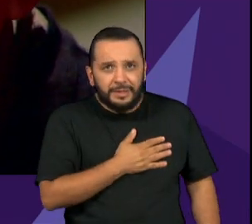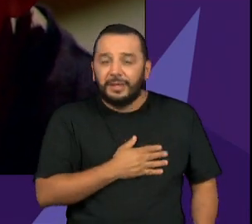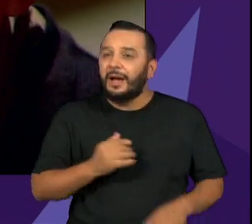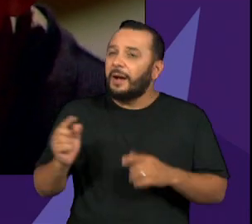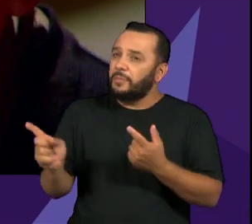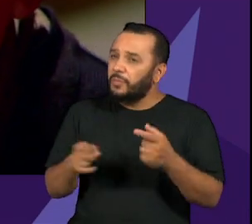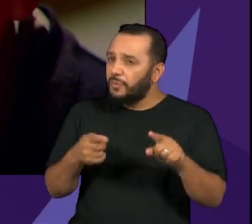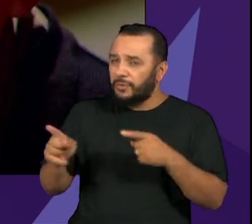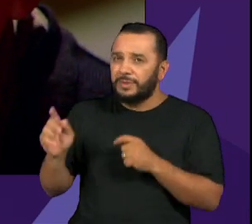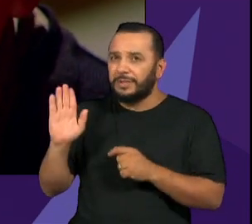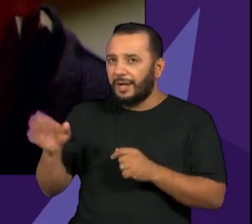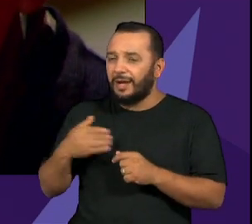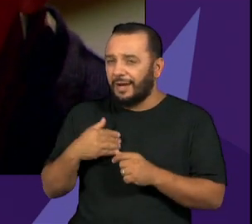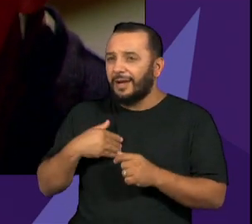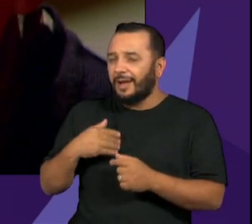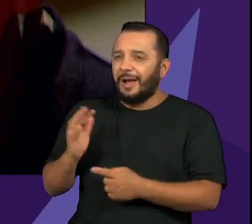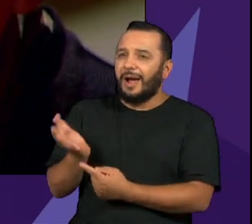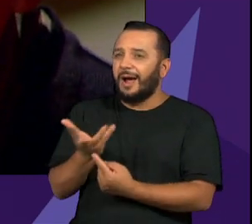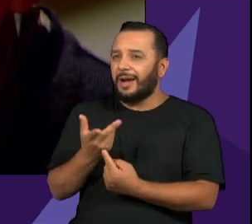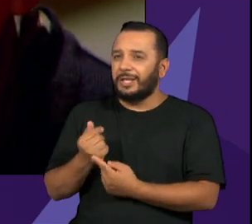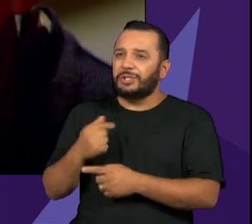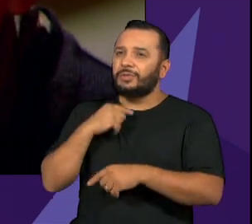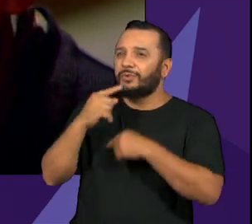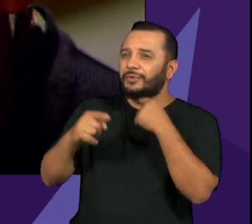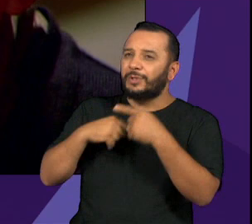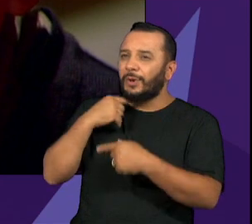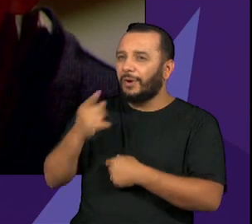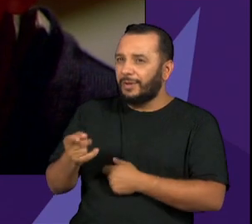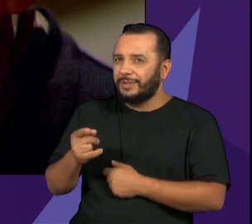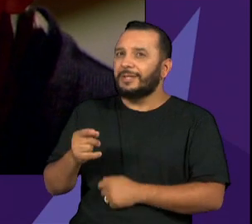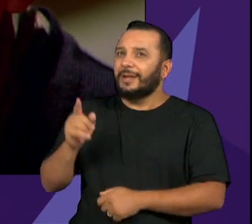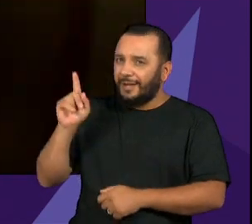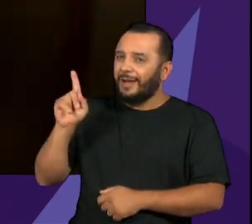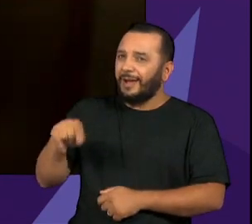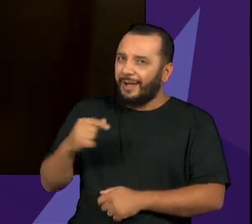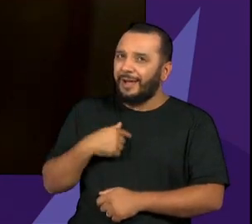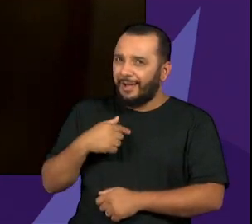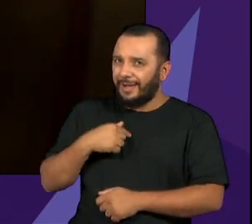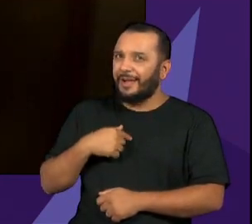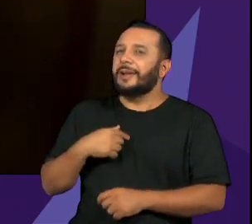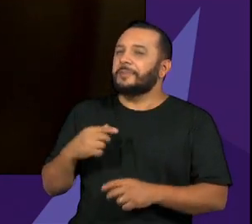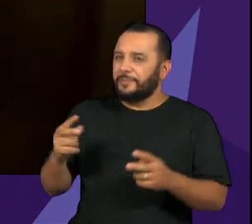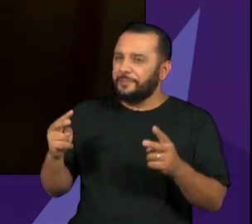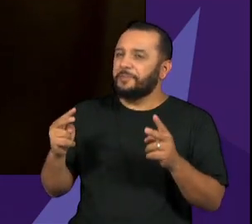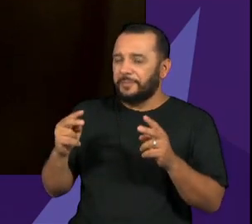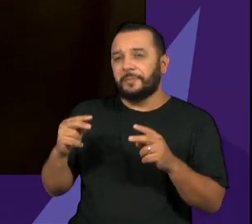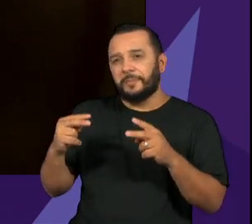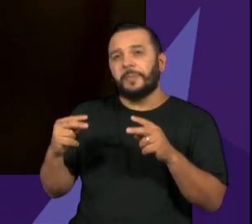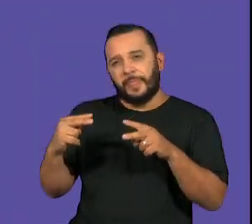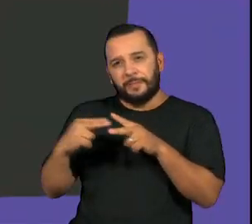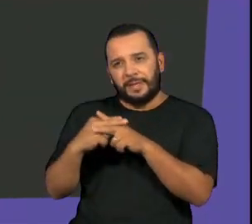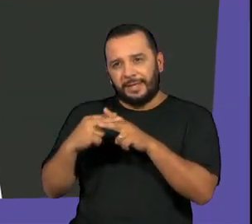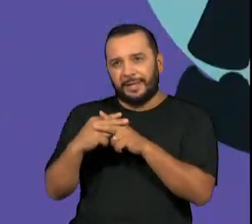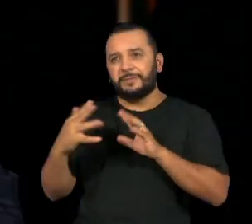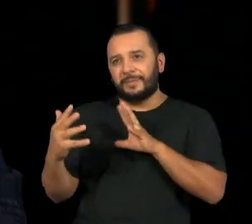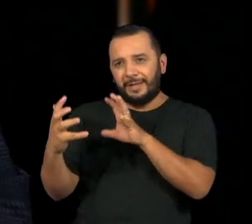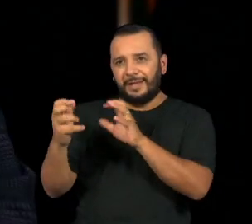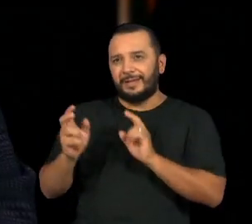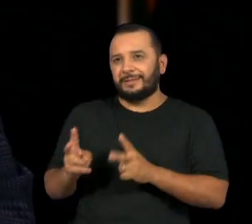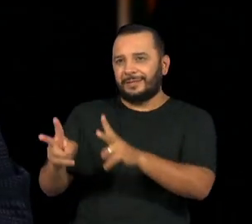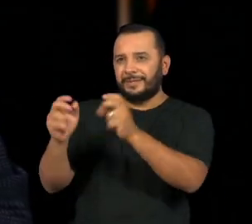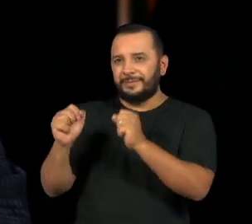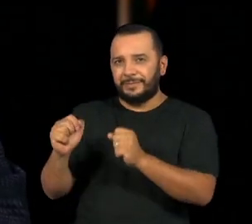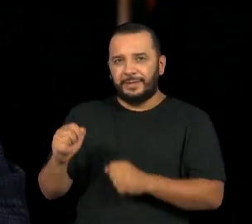música é uma arte duvidosa é uma questão de abrir uma briga. Temos que brigar sempre.